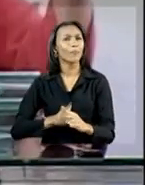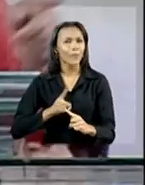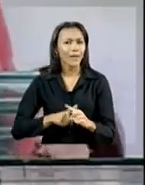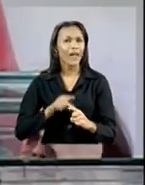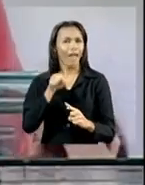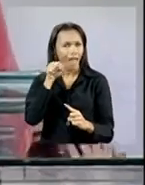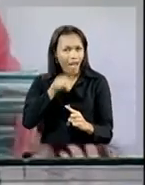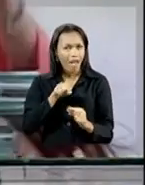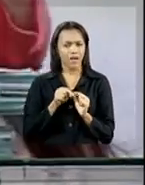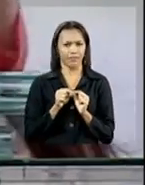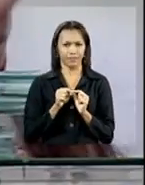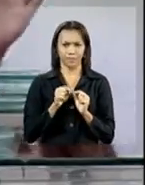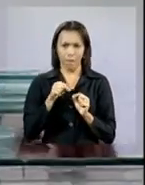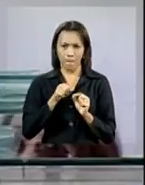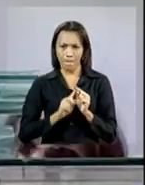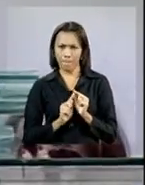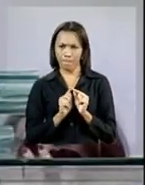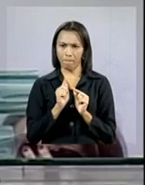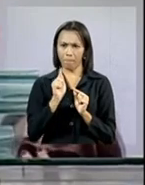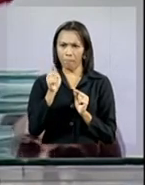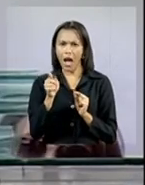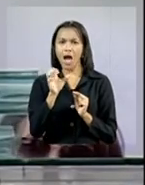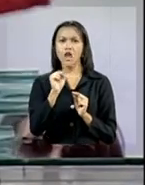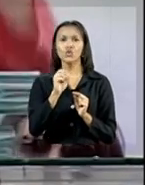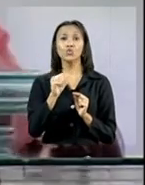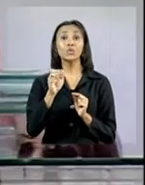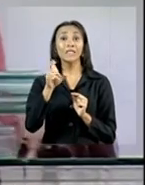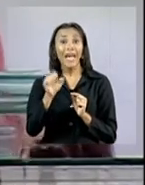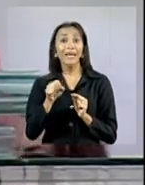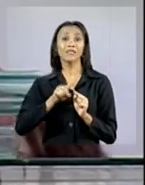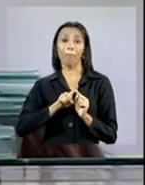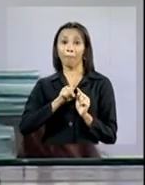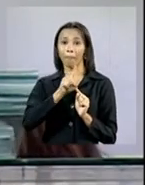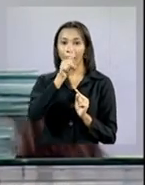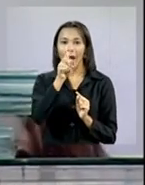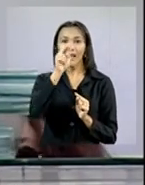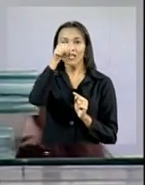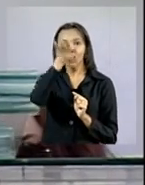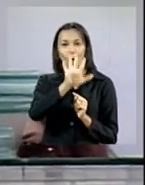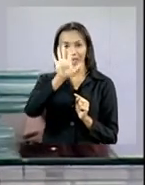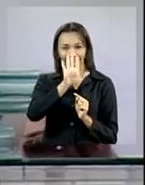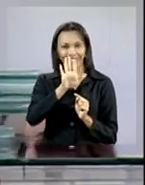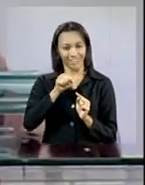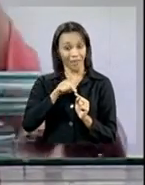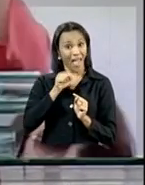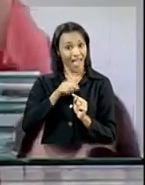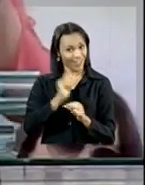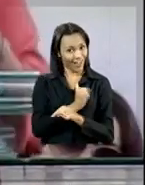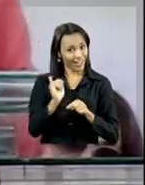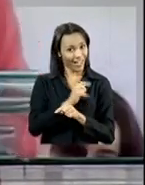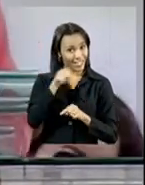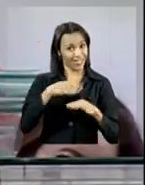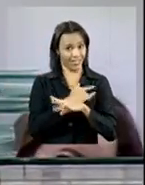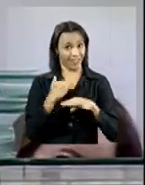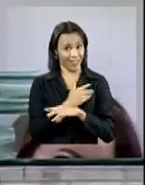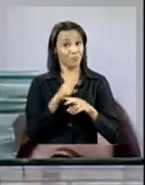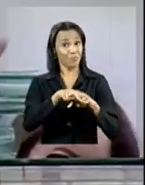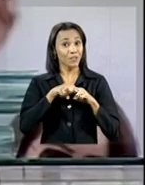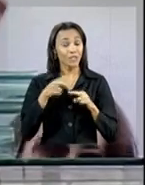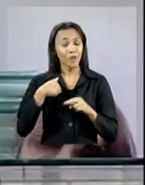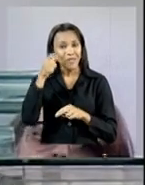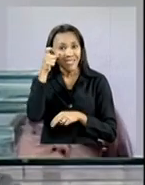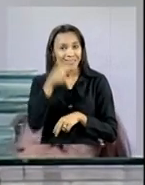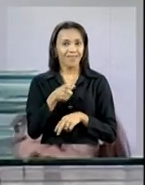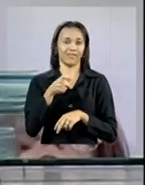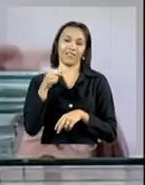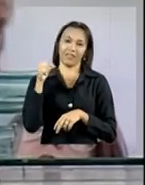liga Ela é a ponte do Sudeste com o Nordeste por isso fiquei muito interessada